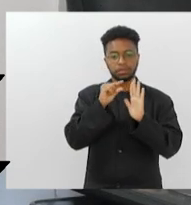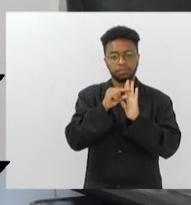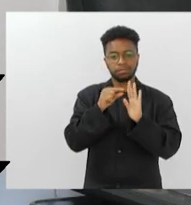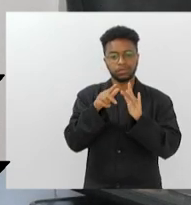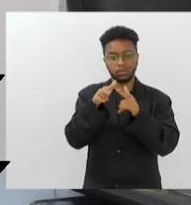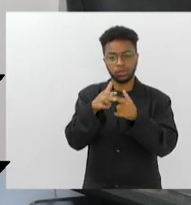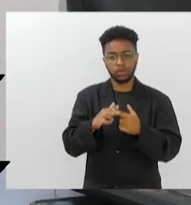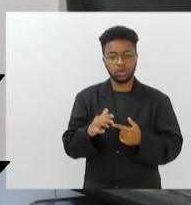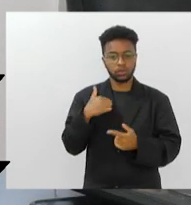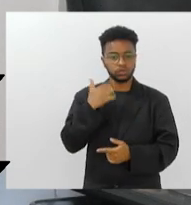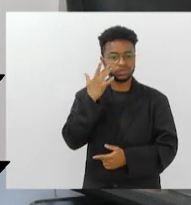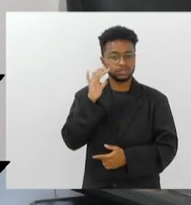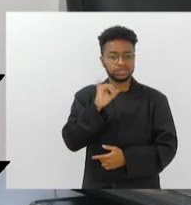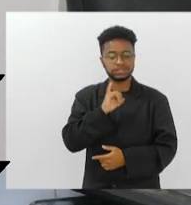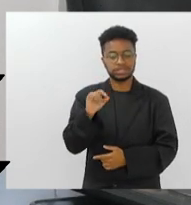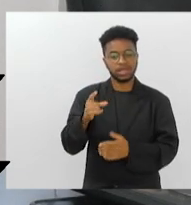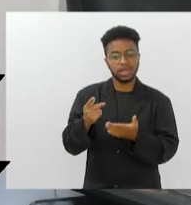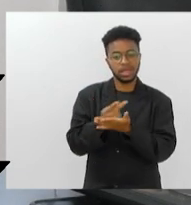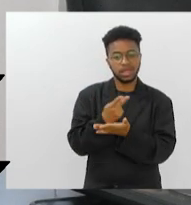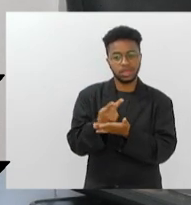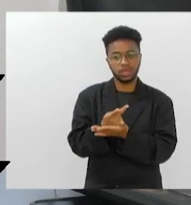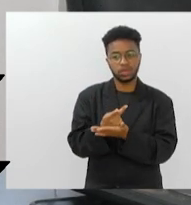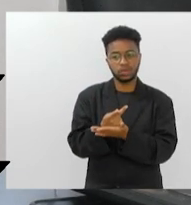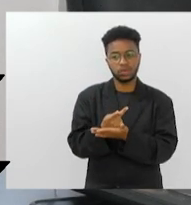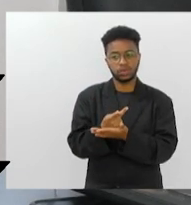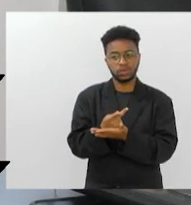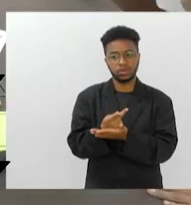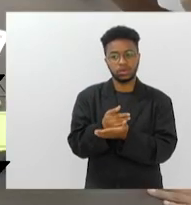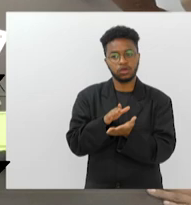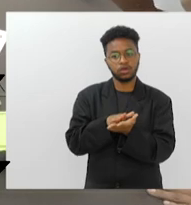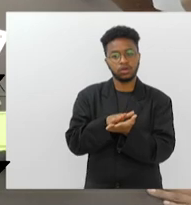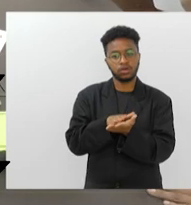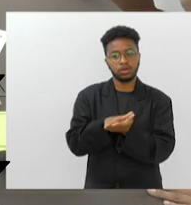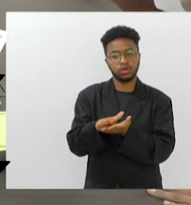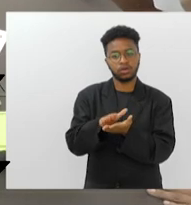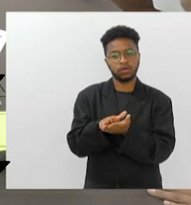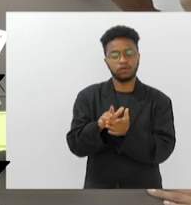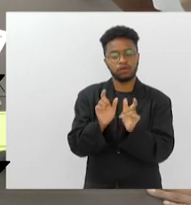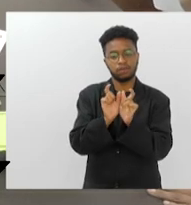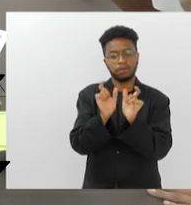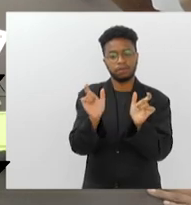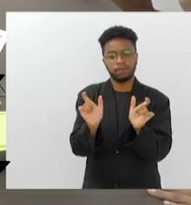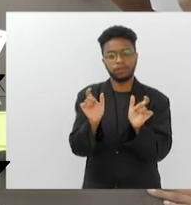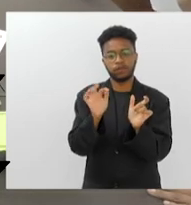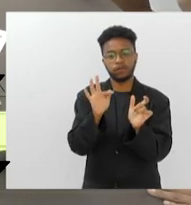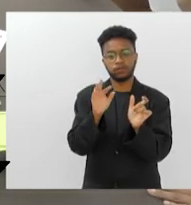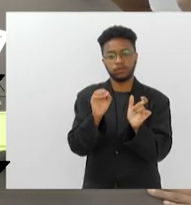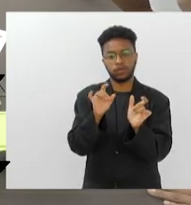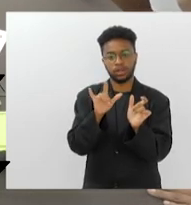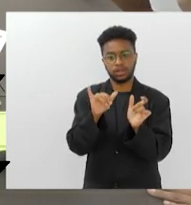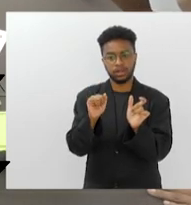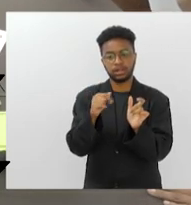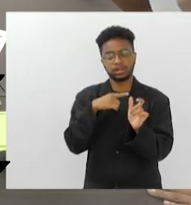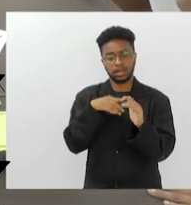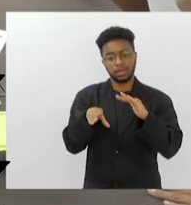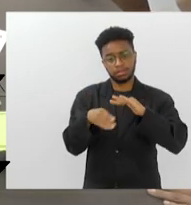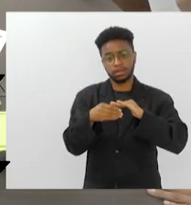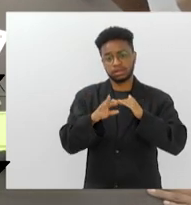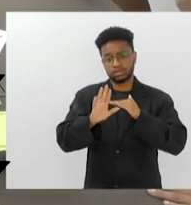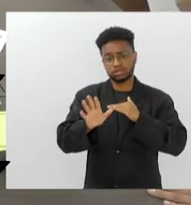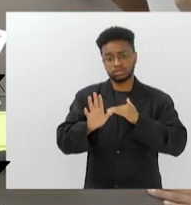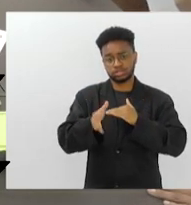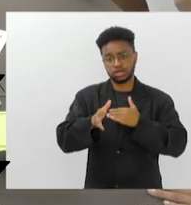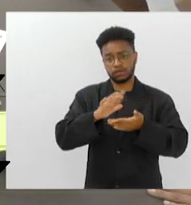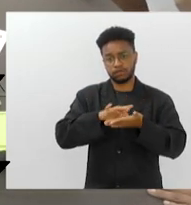só de mas me parece que é um erro de ementa da folia da da folia da folia ão com emendas é já tá com emendas É só botar mais